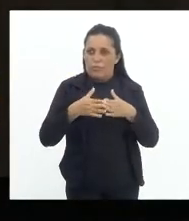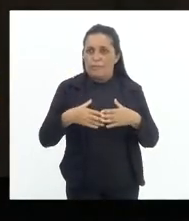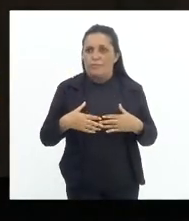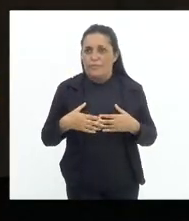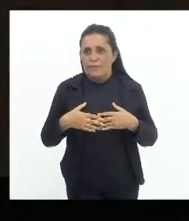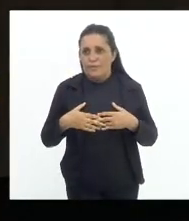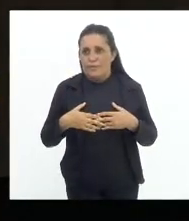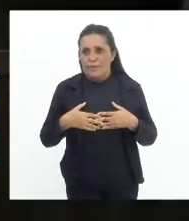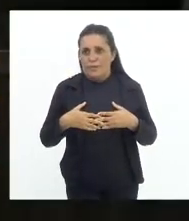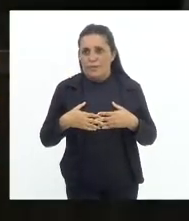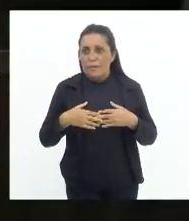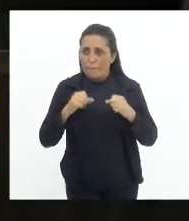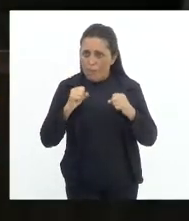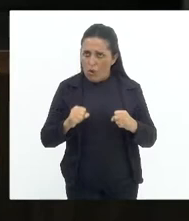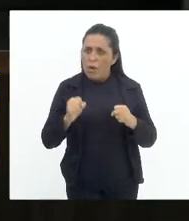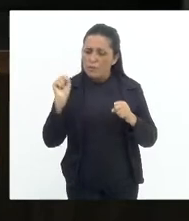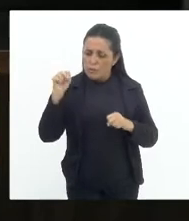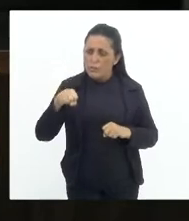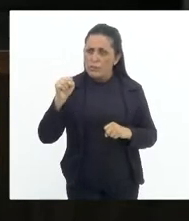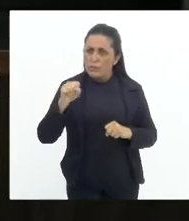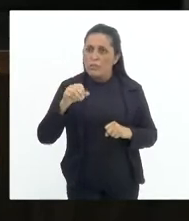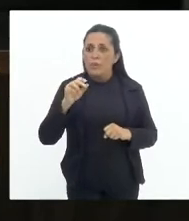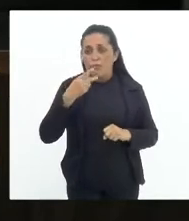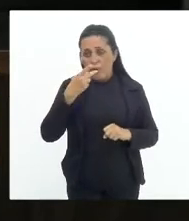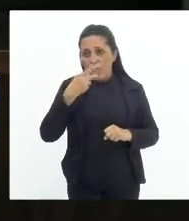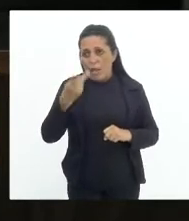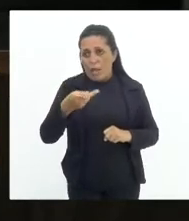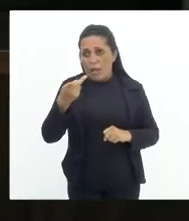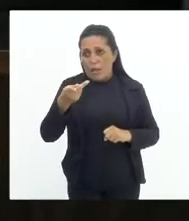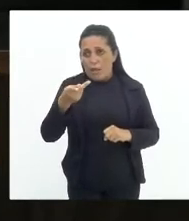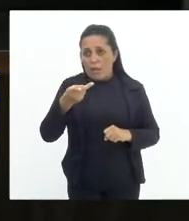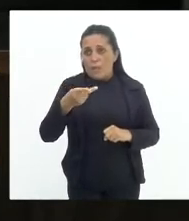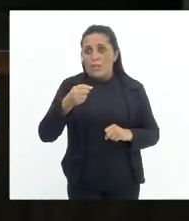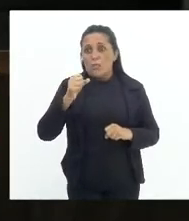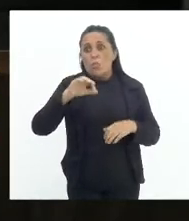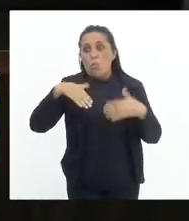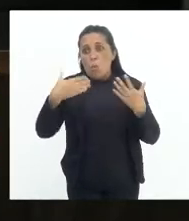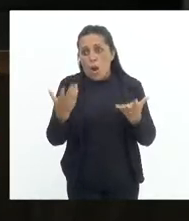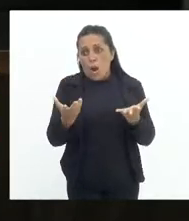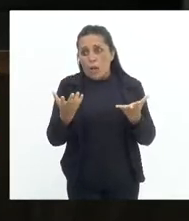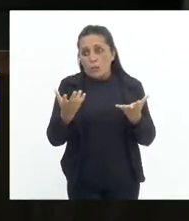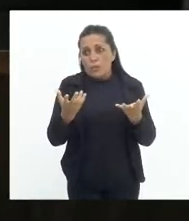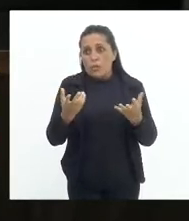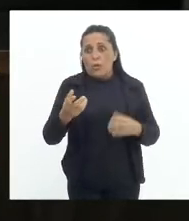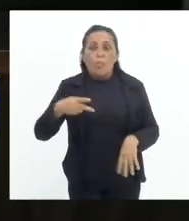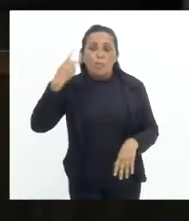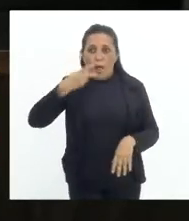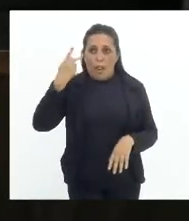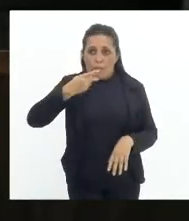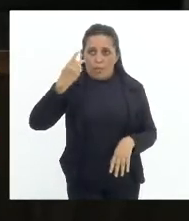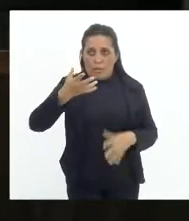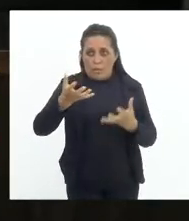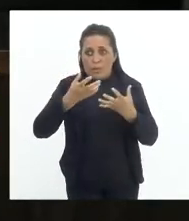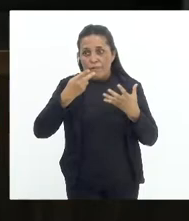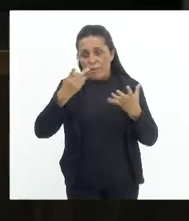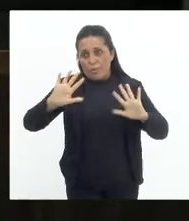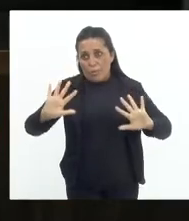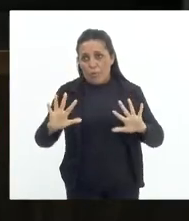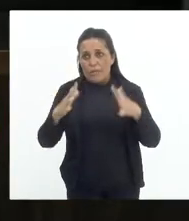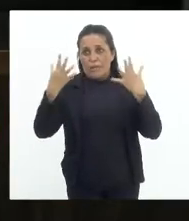e não só não pode mas é justamente que eu falei quando o parlamentar quer fazer a homenagem que entregar direto